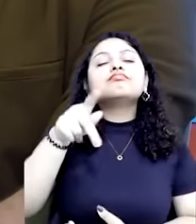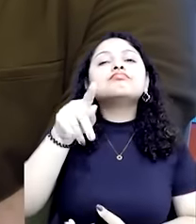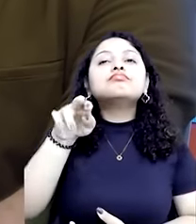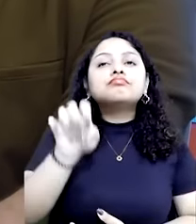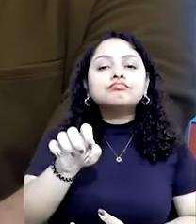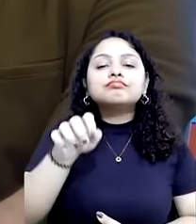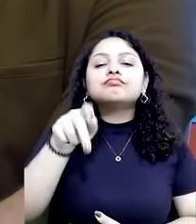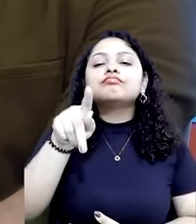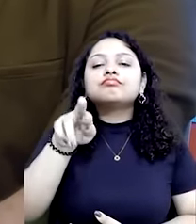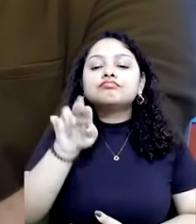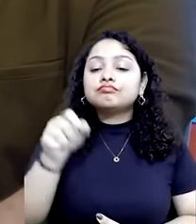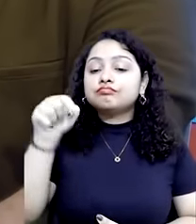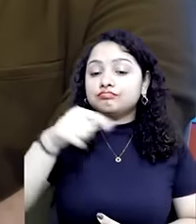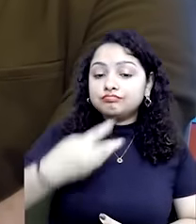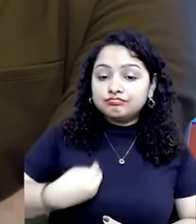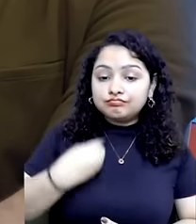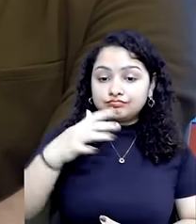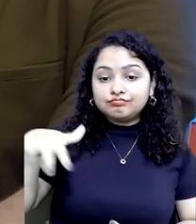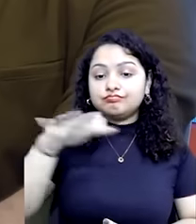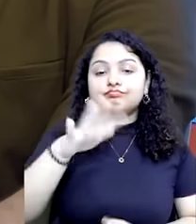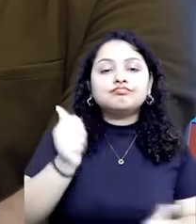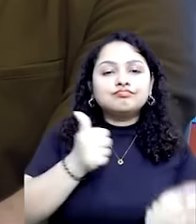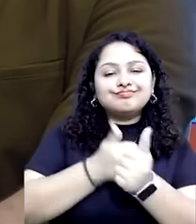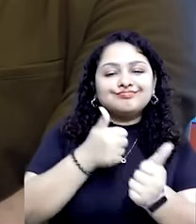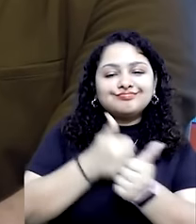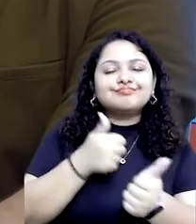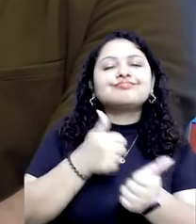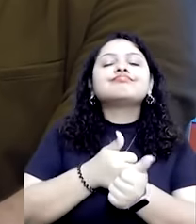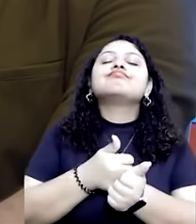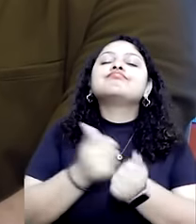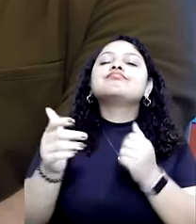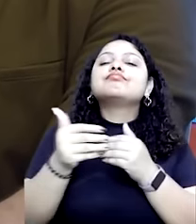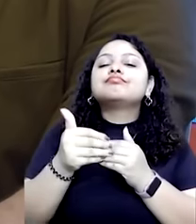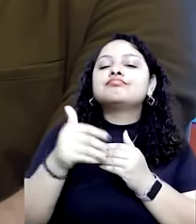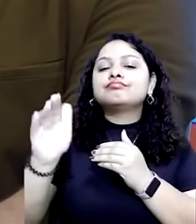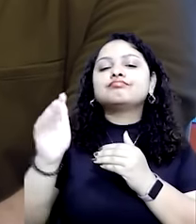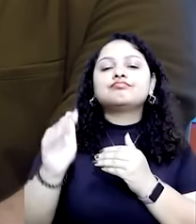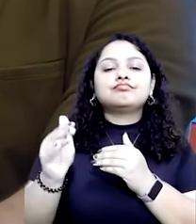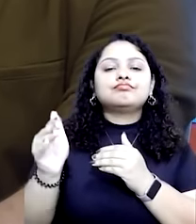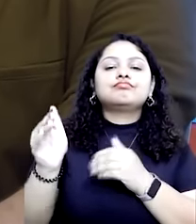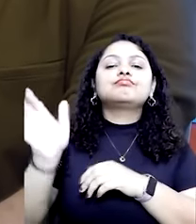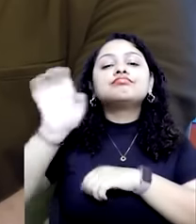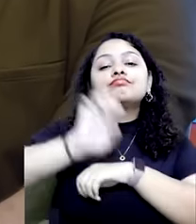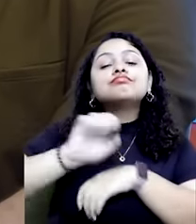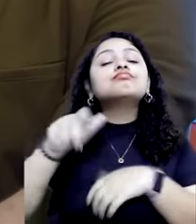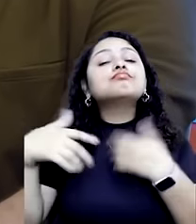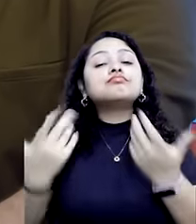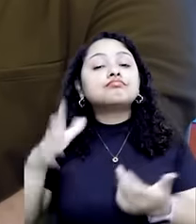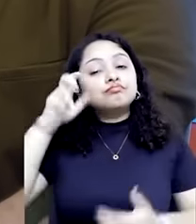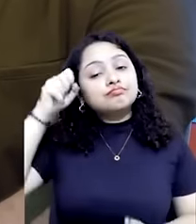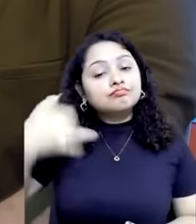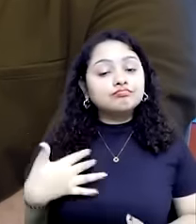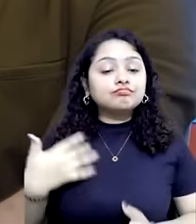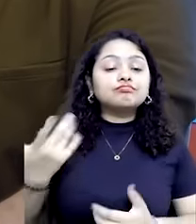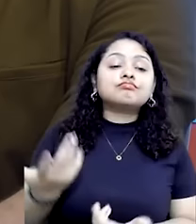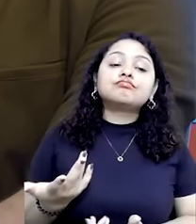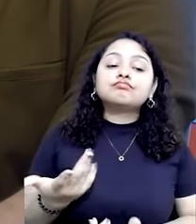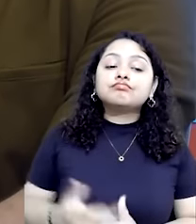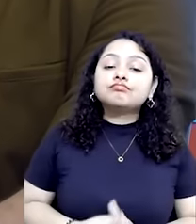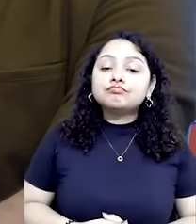Prudente né então fico bem ali né pertinho do do começo do do estado e minha autodescrição